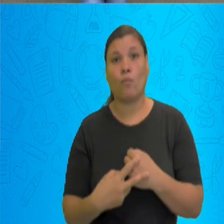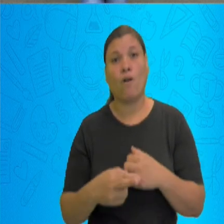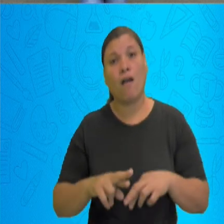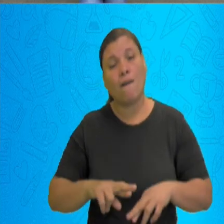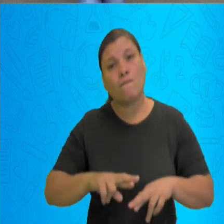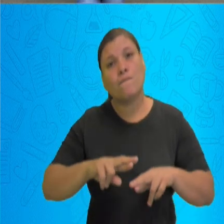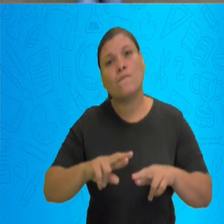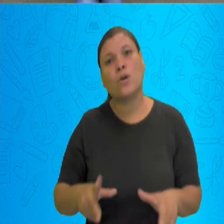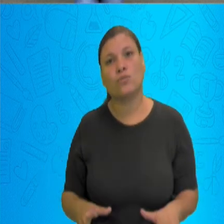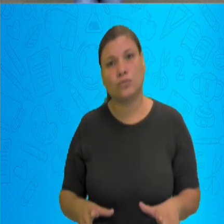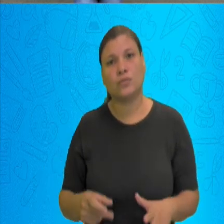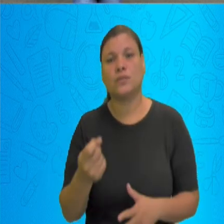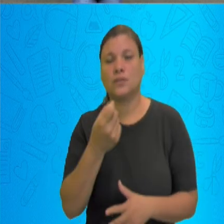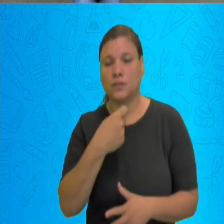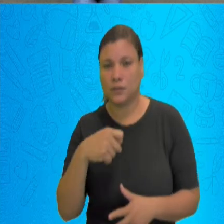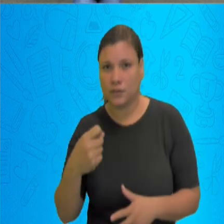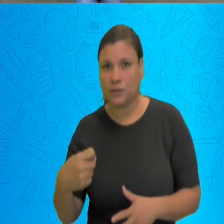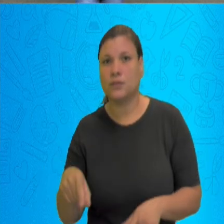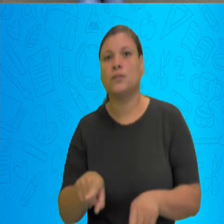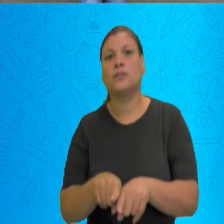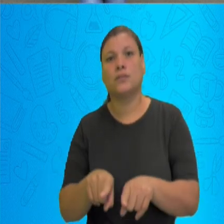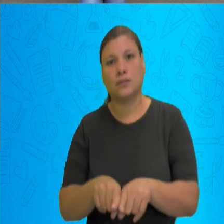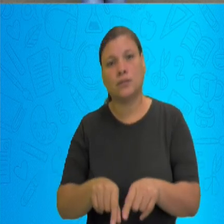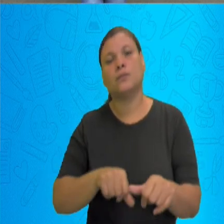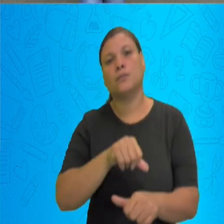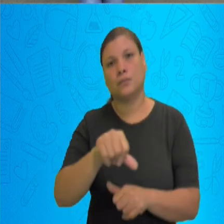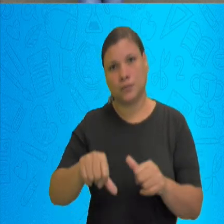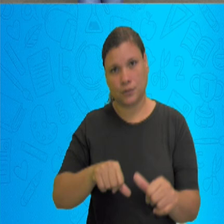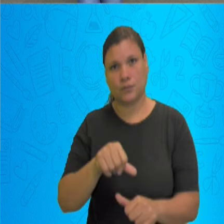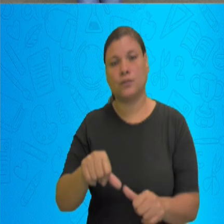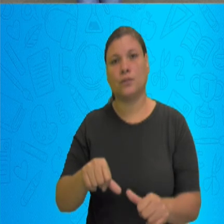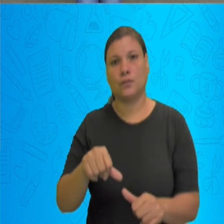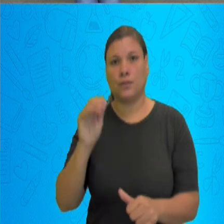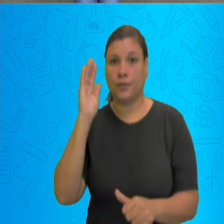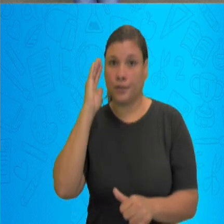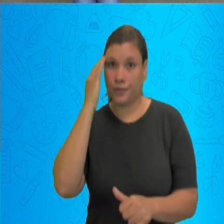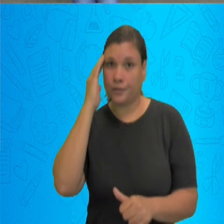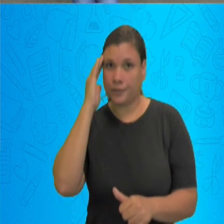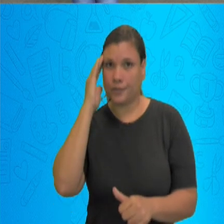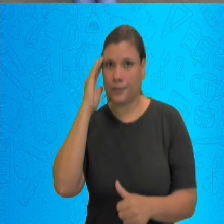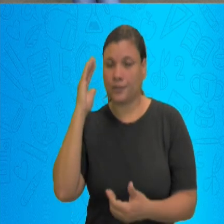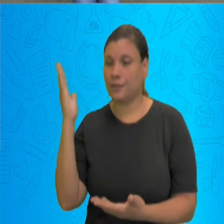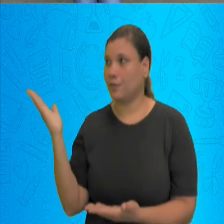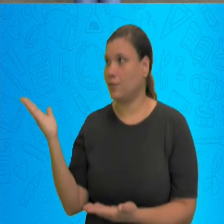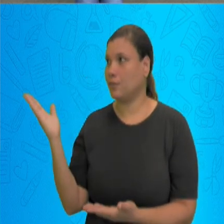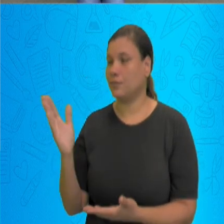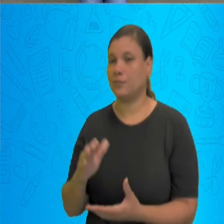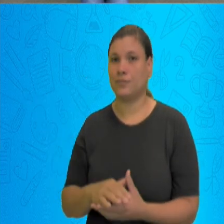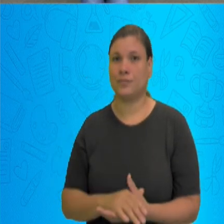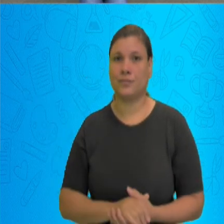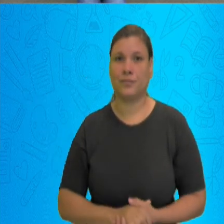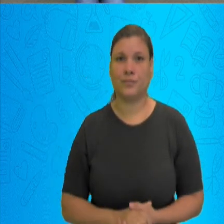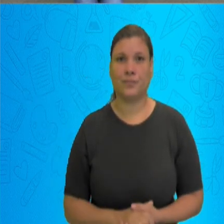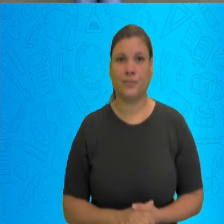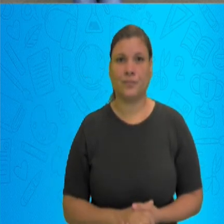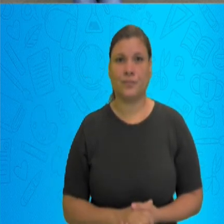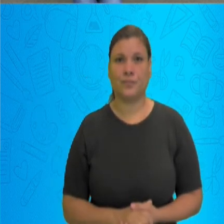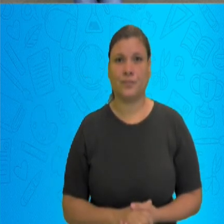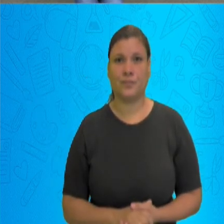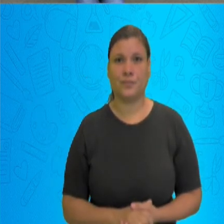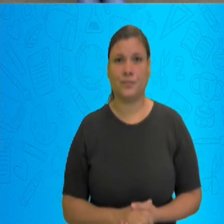né? Eu já tinha estudado, né? Eu poderia falar assim, que é a linguagem oral.